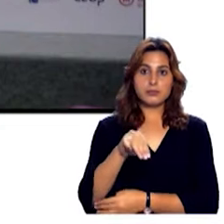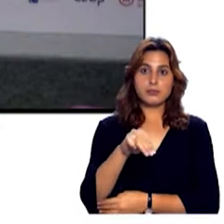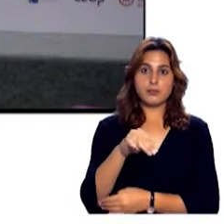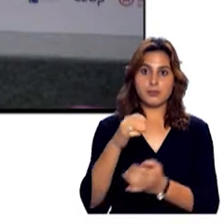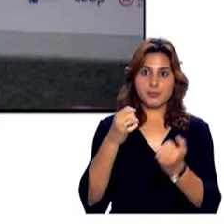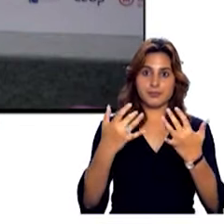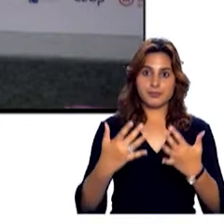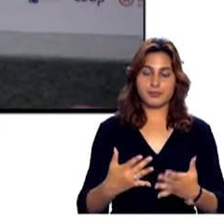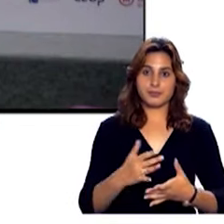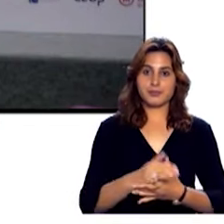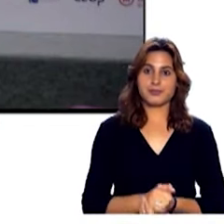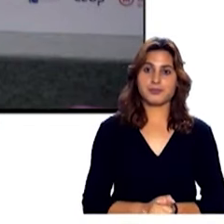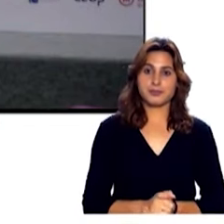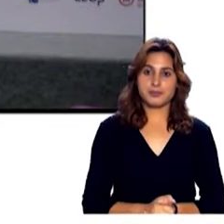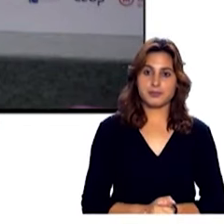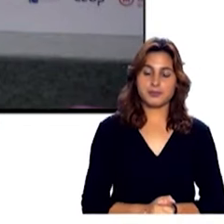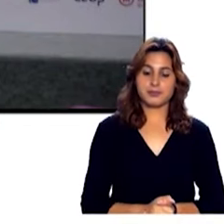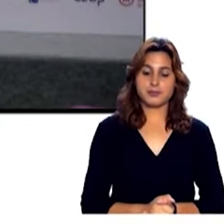a